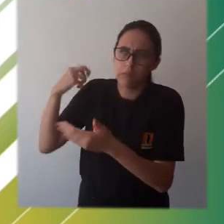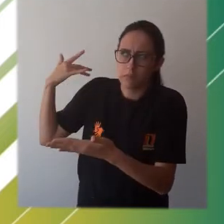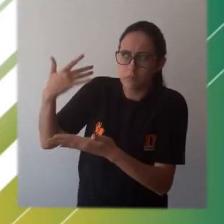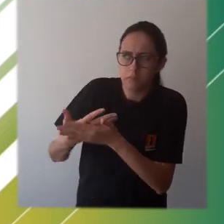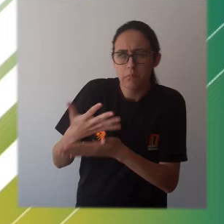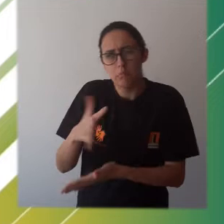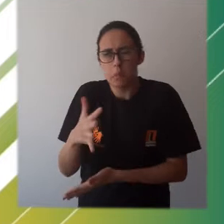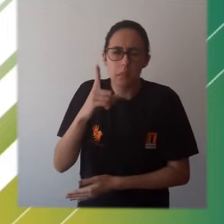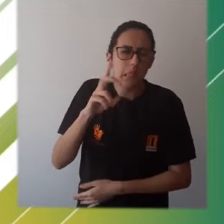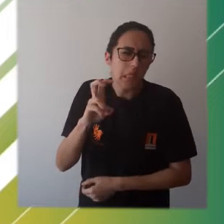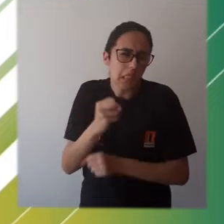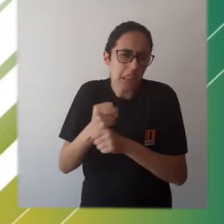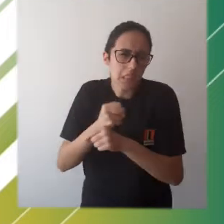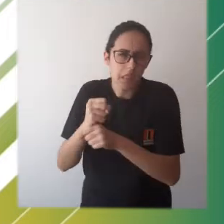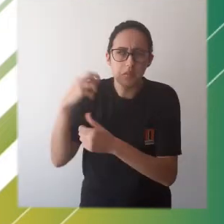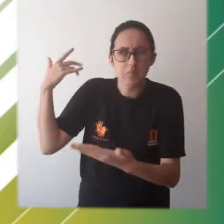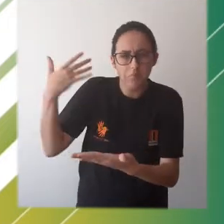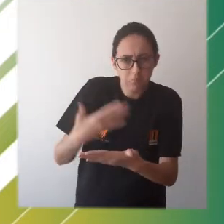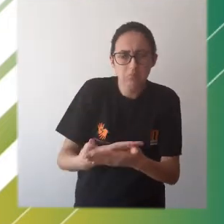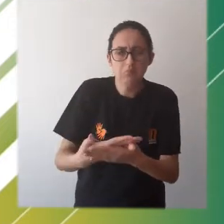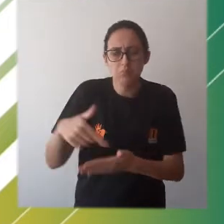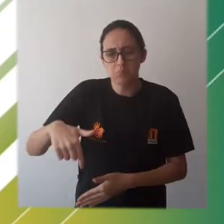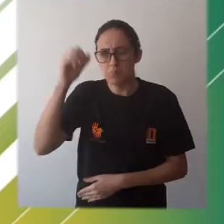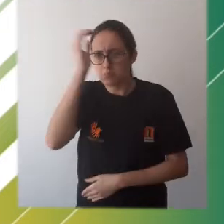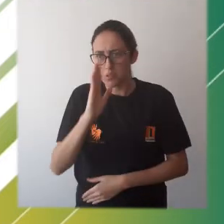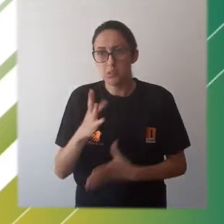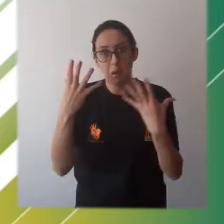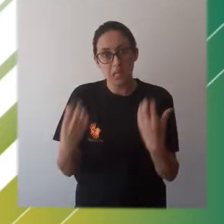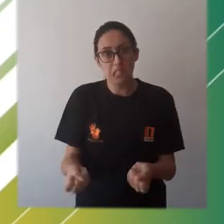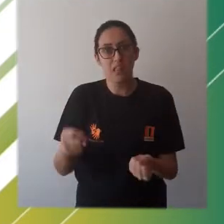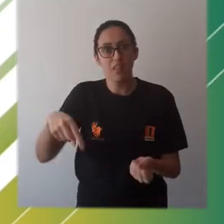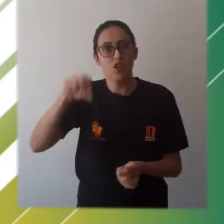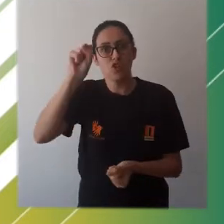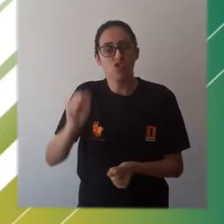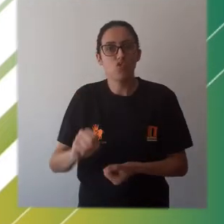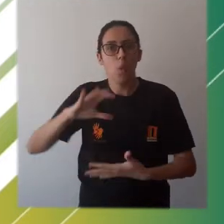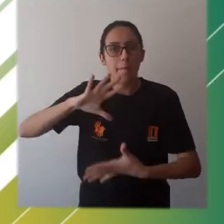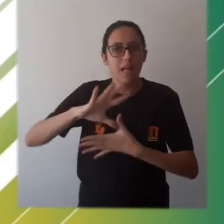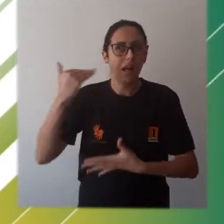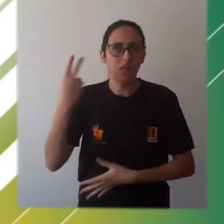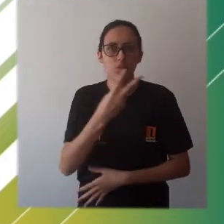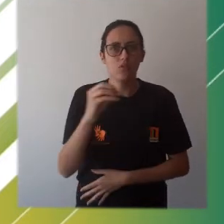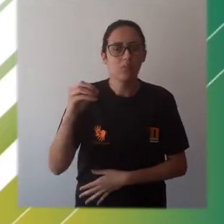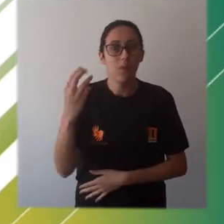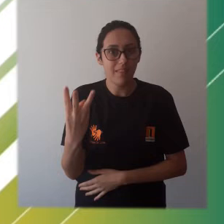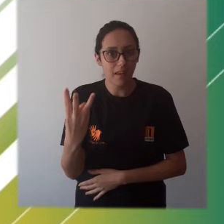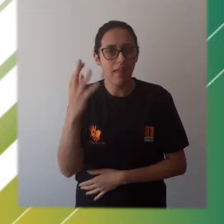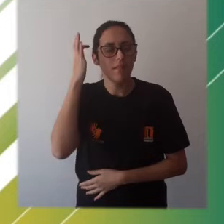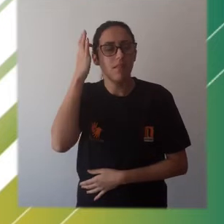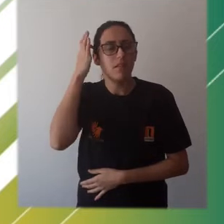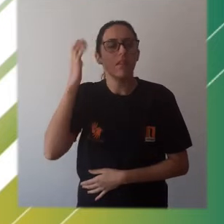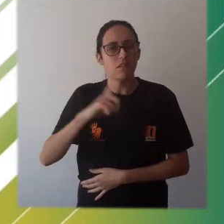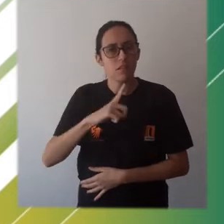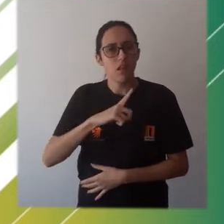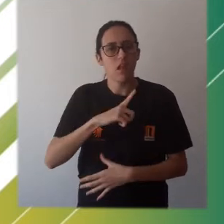década, os últimos 15 anos, né, desde que o Brasil resolveu fazer o Sul-Americano em 2003,